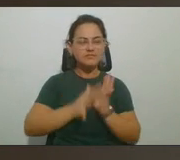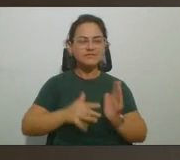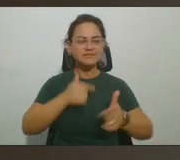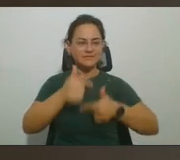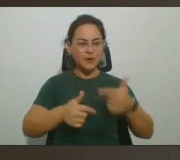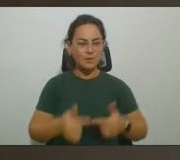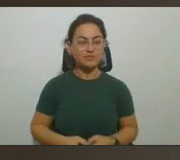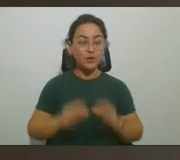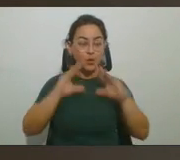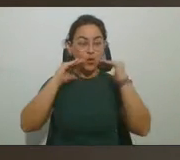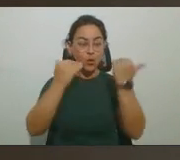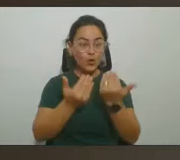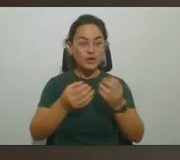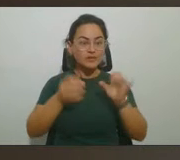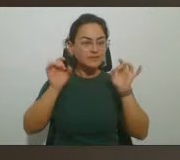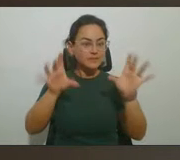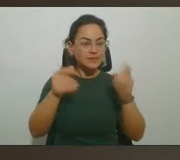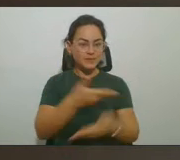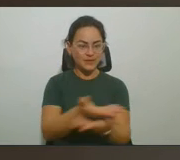para todos e todas.